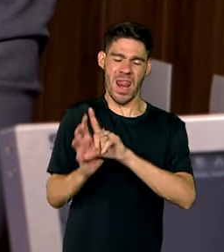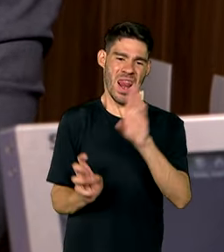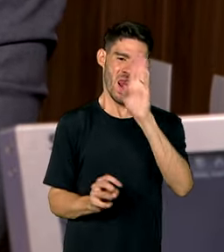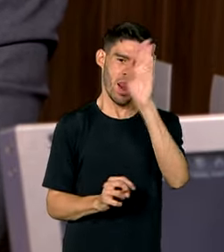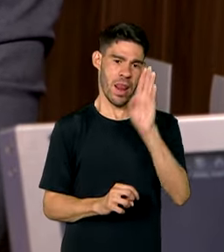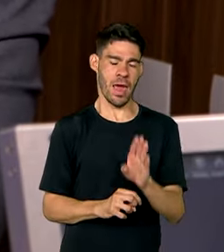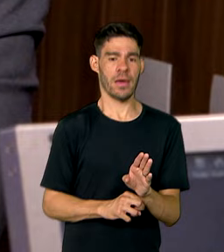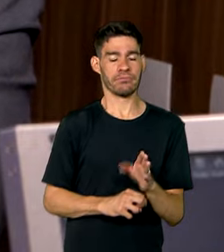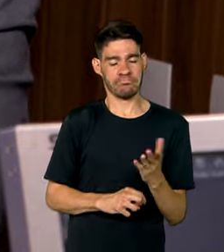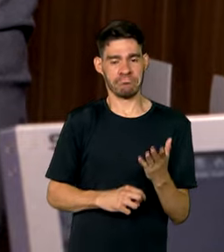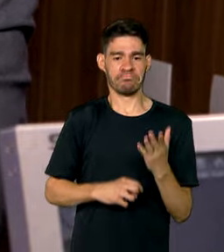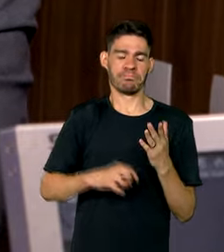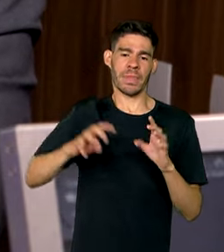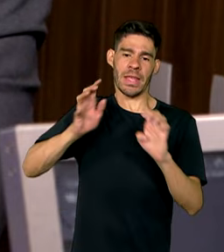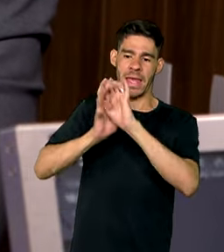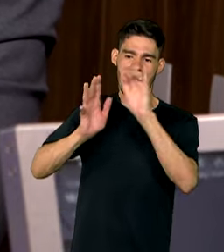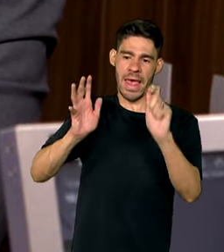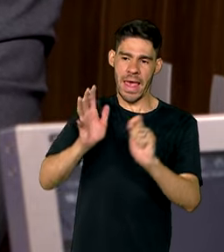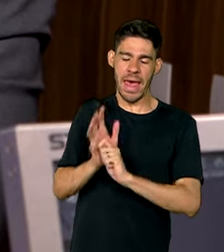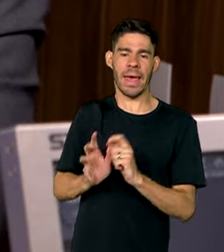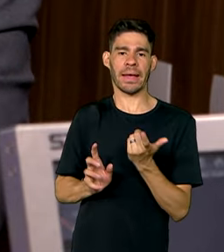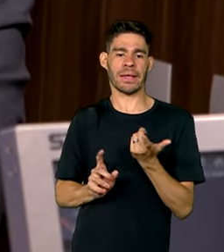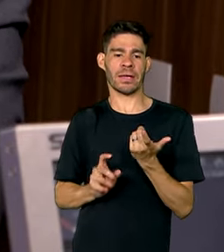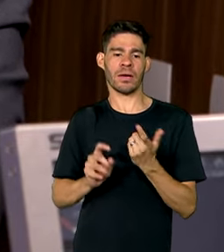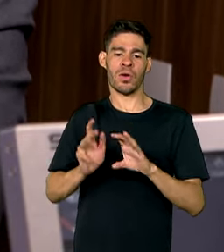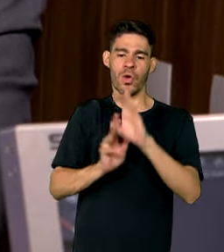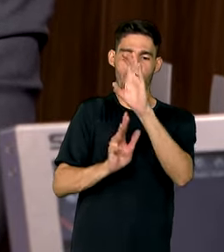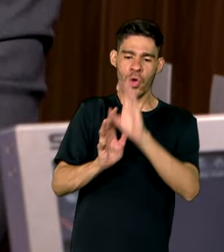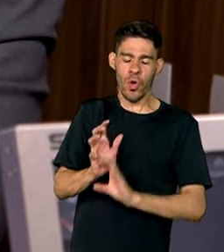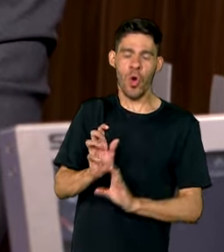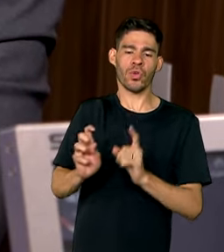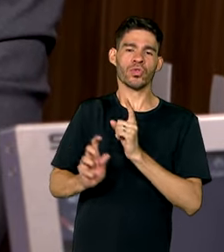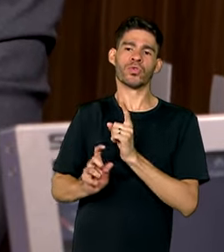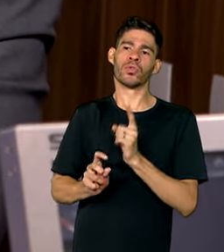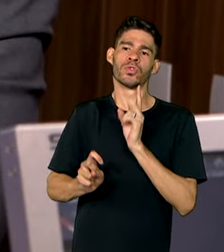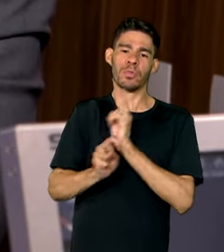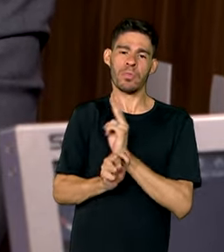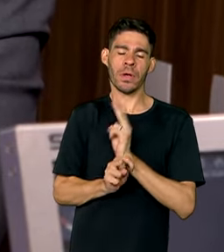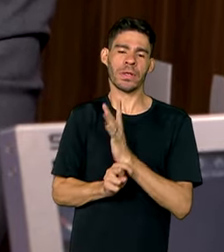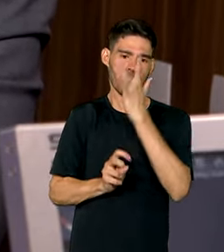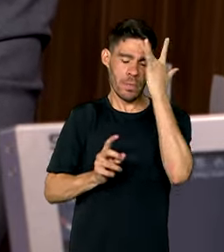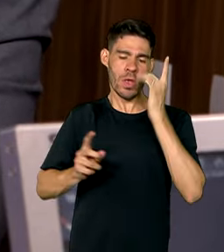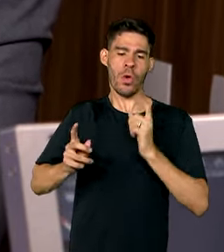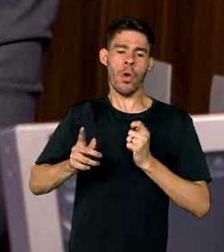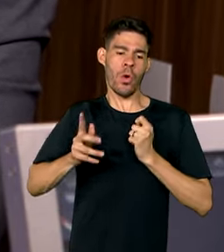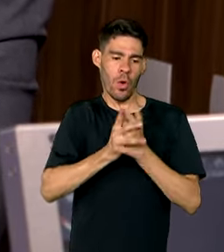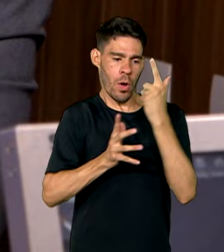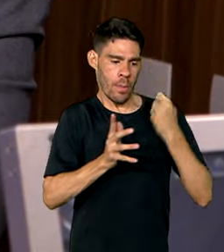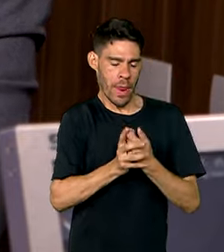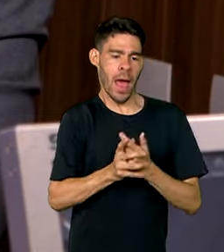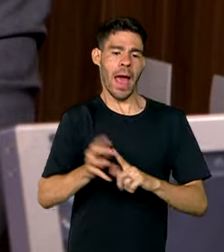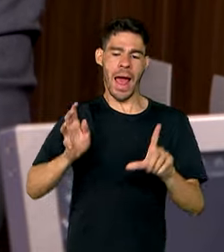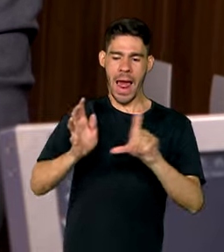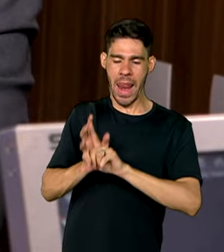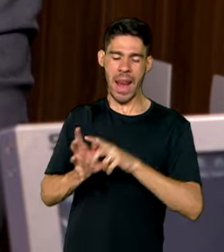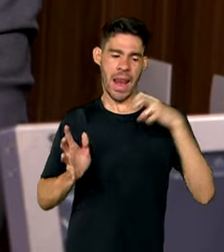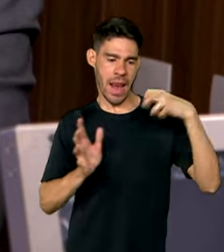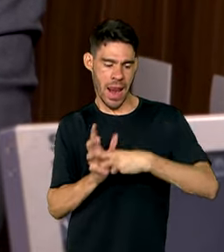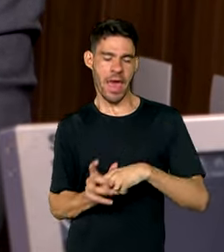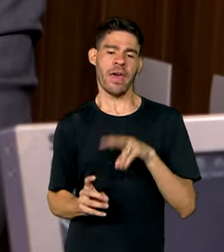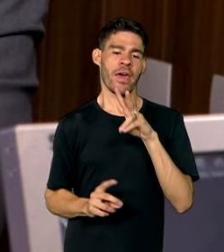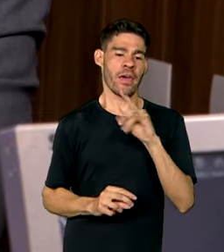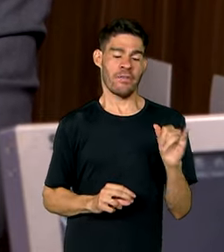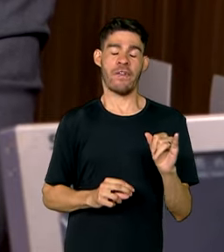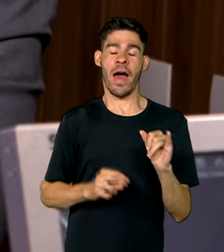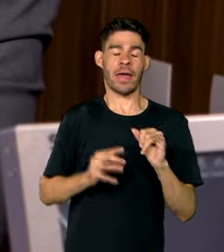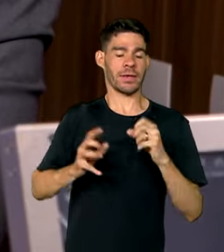brasileira, então, Estatuto da Criança e do Adolescente, Código de Defesa do Consumidor, as leis penais, eventualmente nós vamos tirar essas empresas